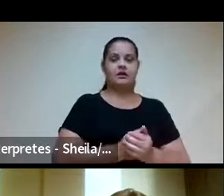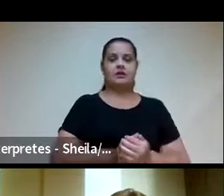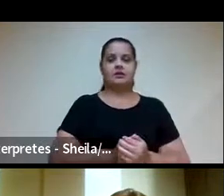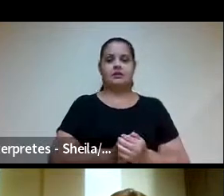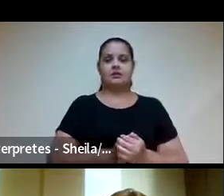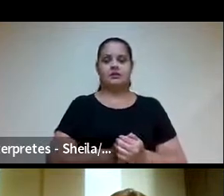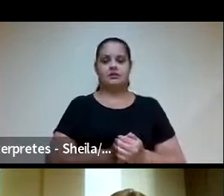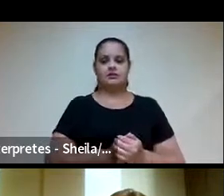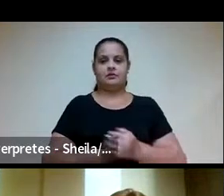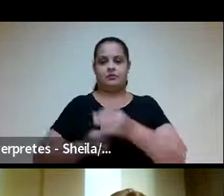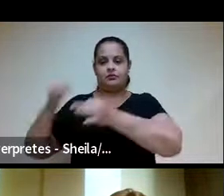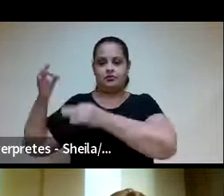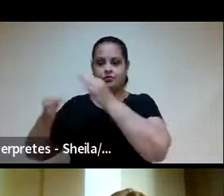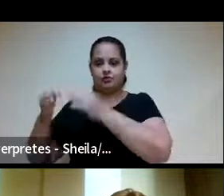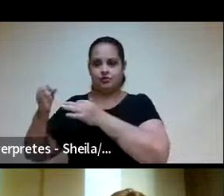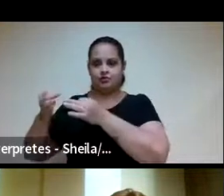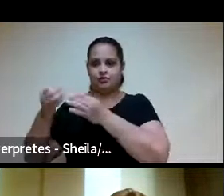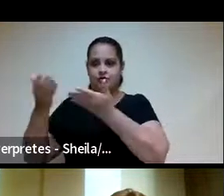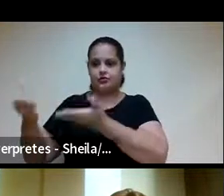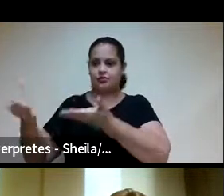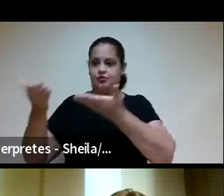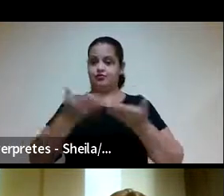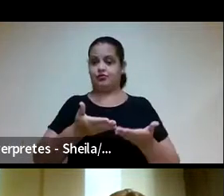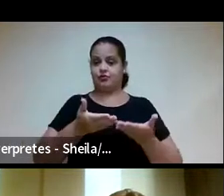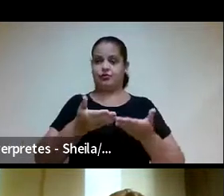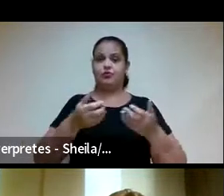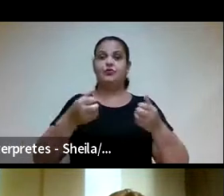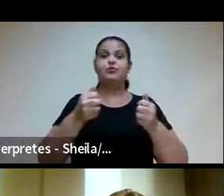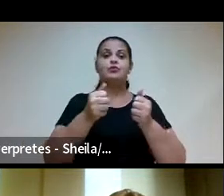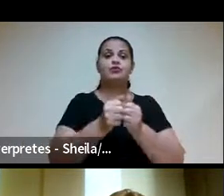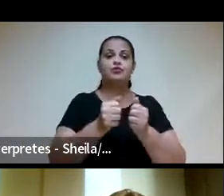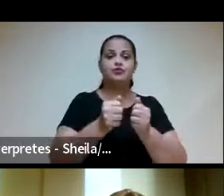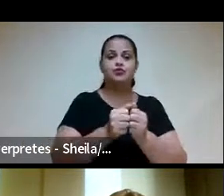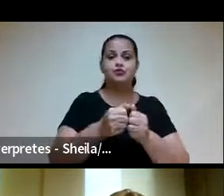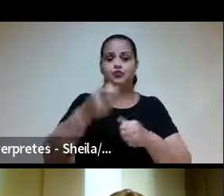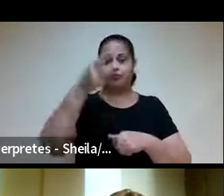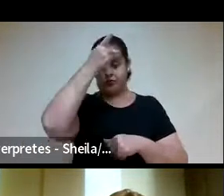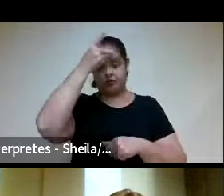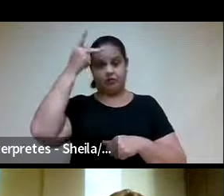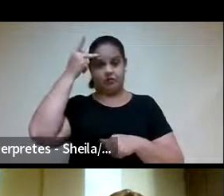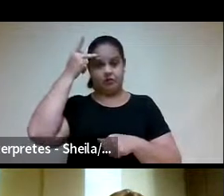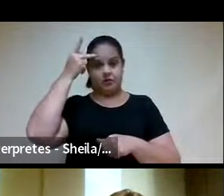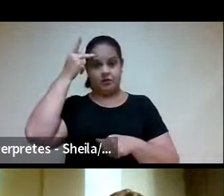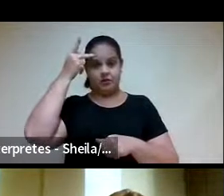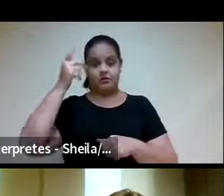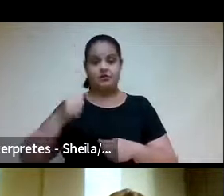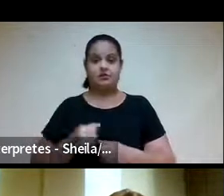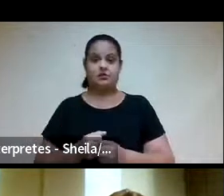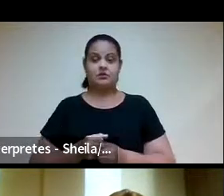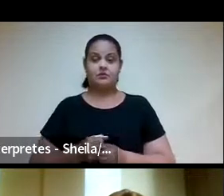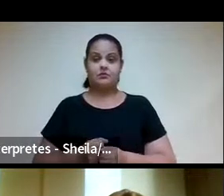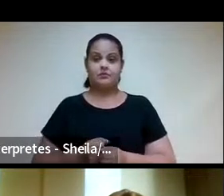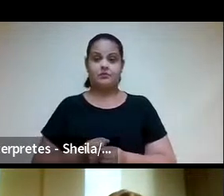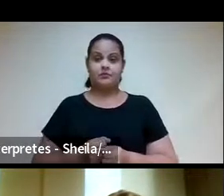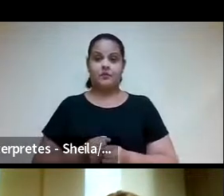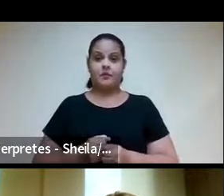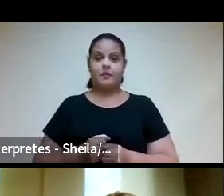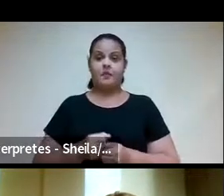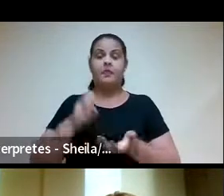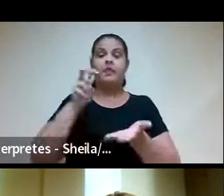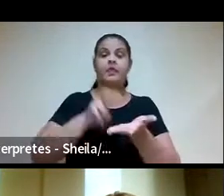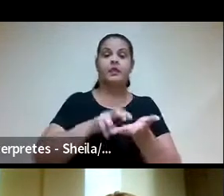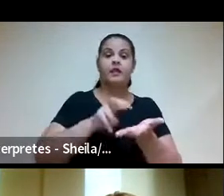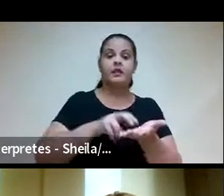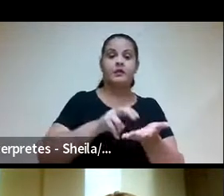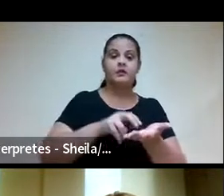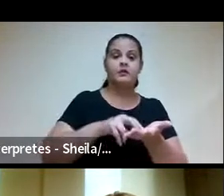cedo, estava na minha casa, são pessoas bem próximas, ele deixou isso bem claro, estava em minha casa, voltou de manhã logo cedo, e à tarde